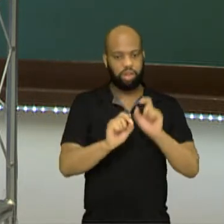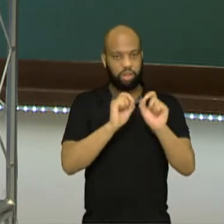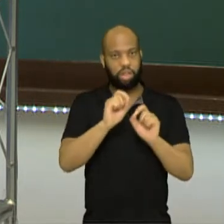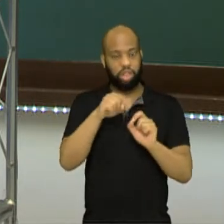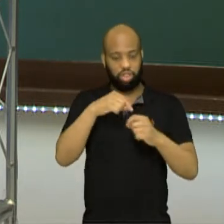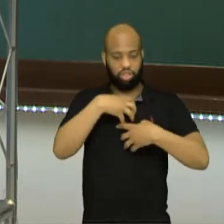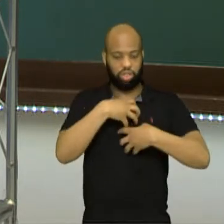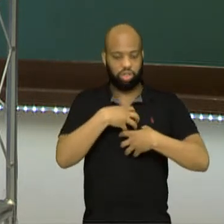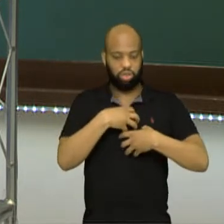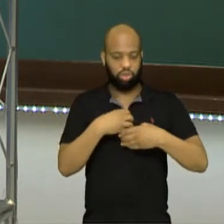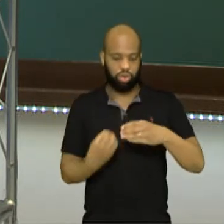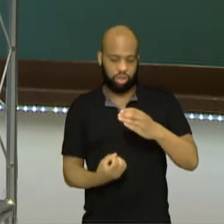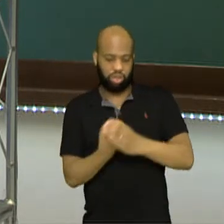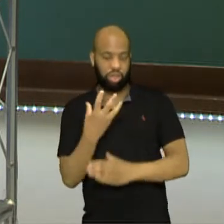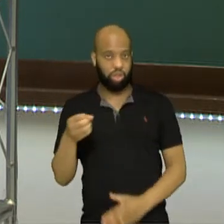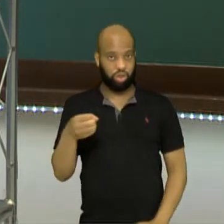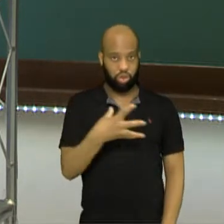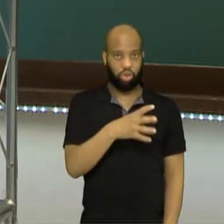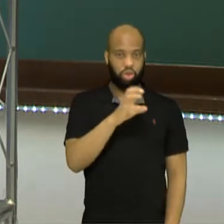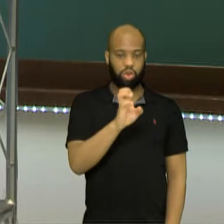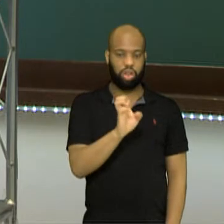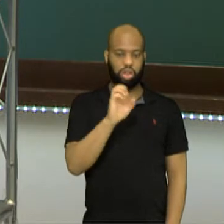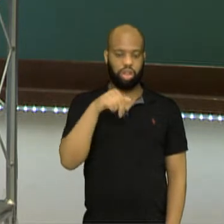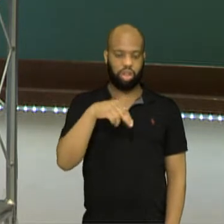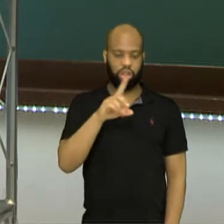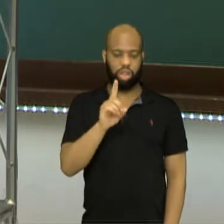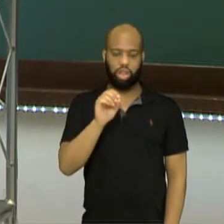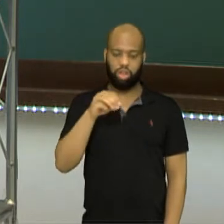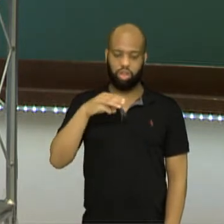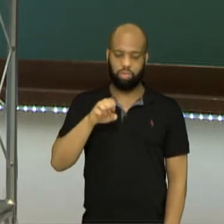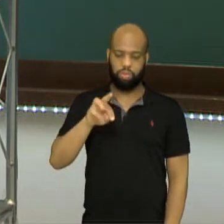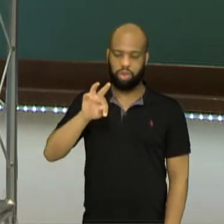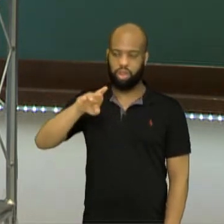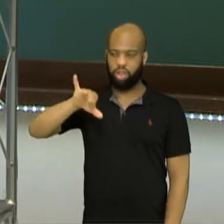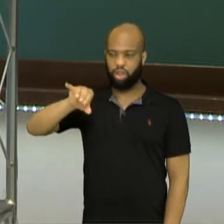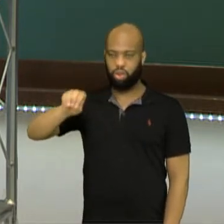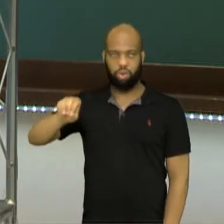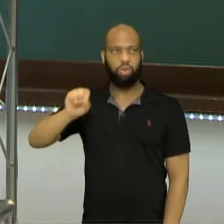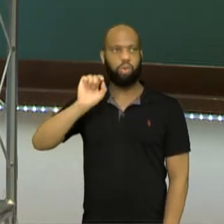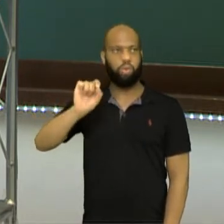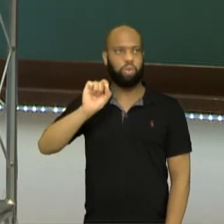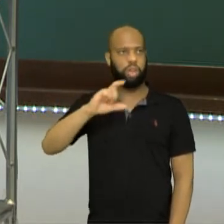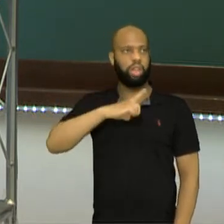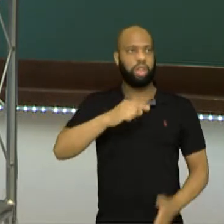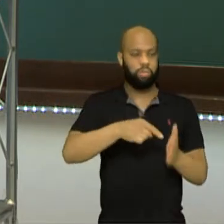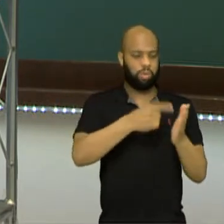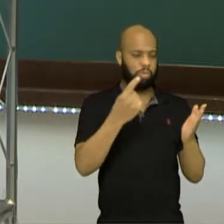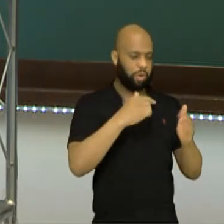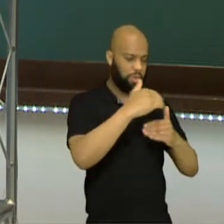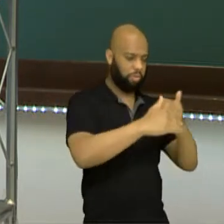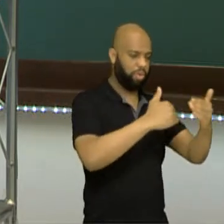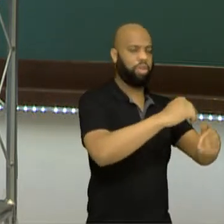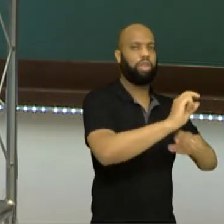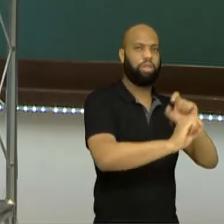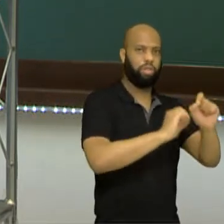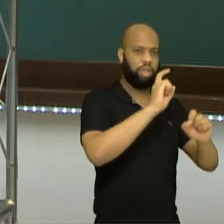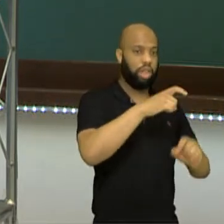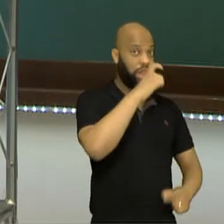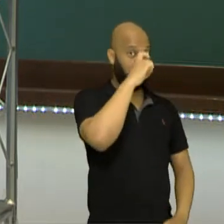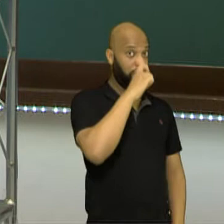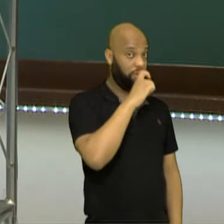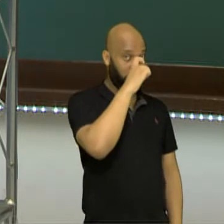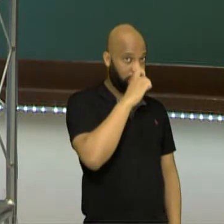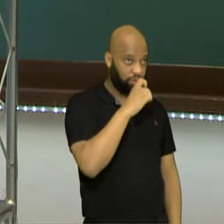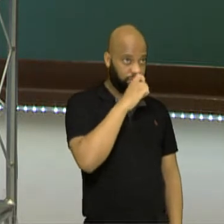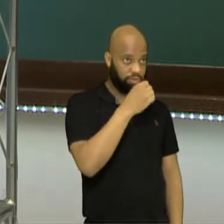de formação de um novo endométrio, certo? Então, estudando endométrio, então temos um primeiro processo de menstruação